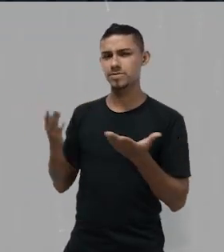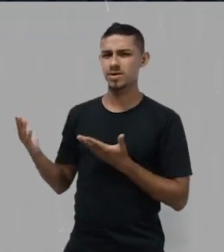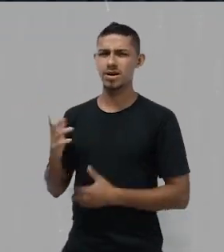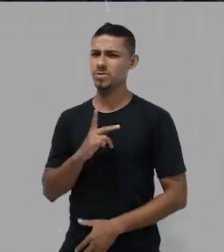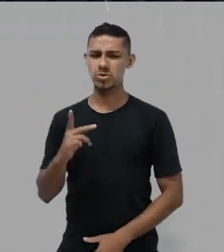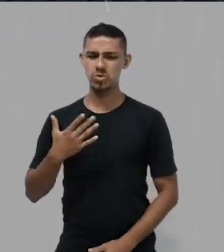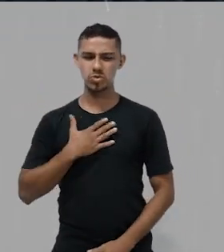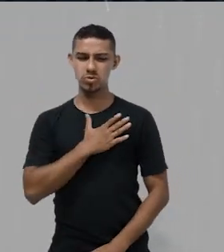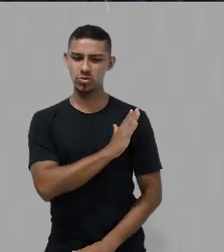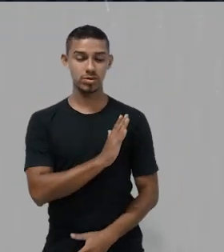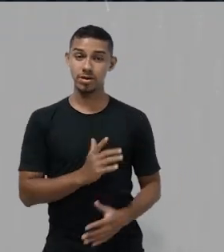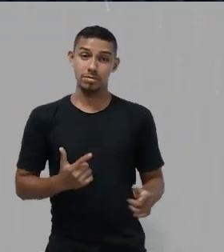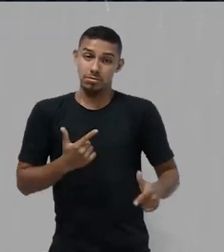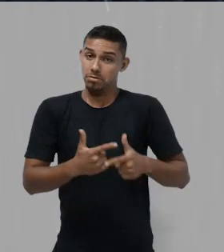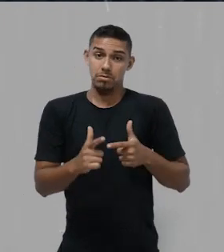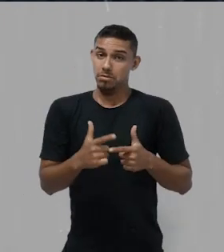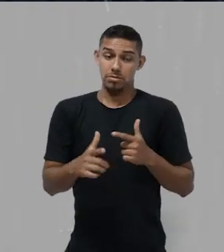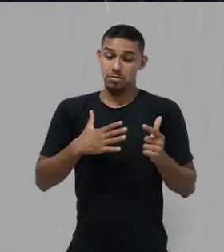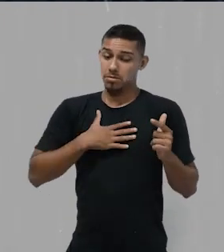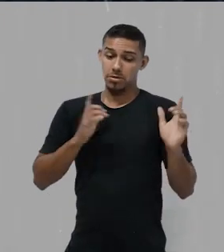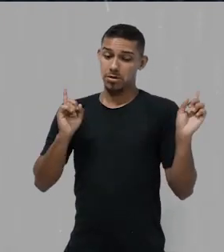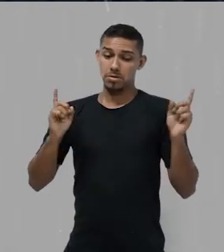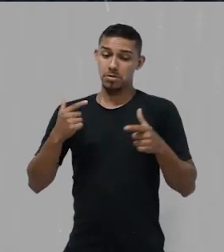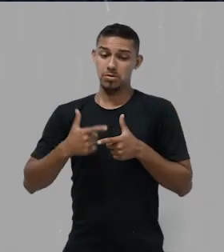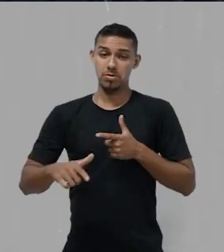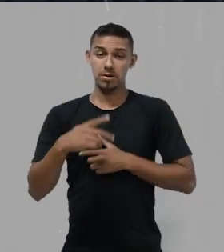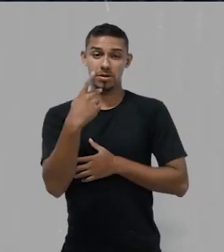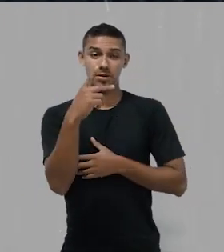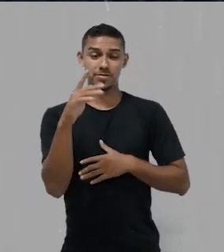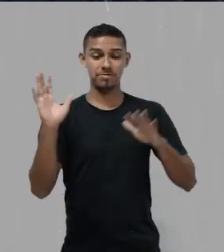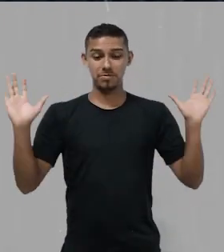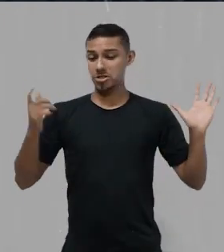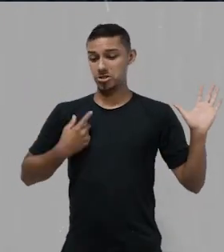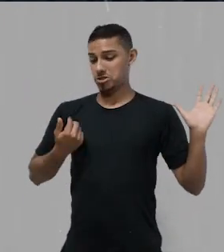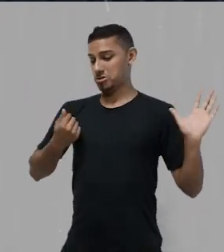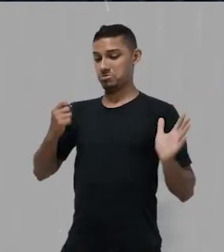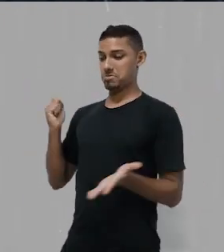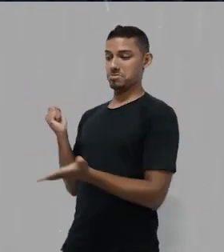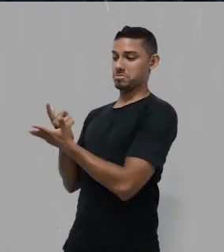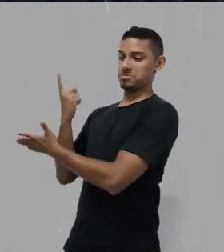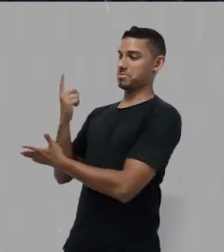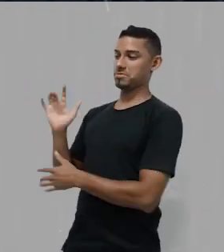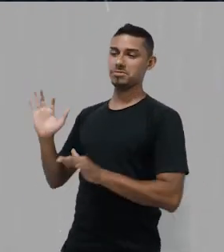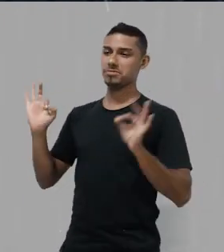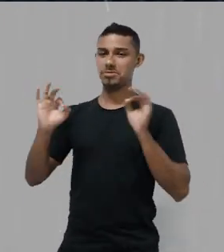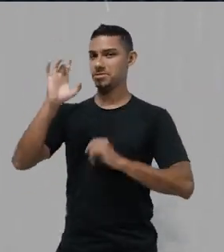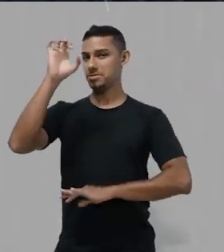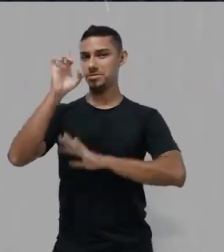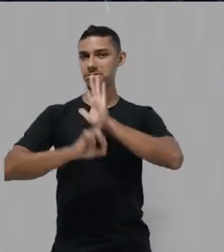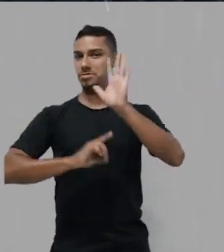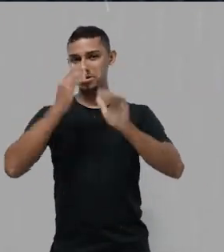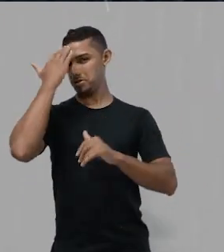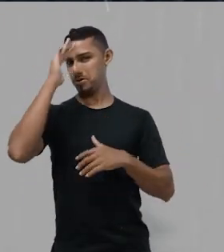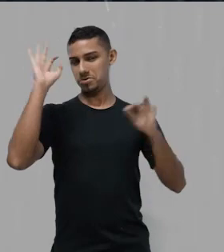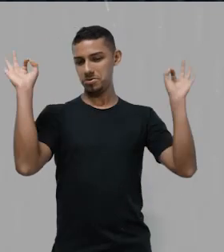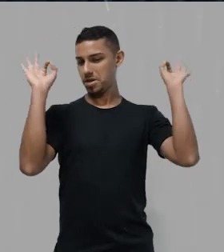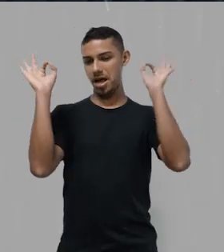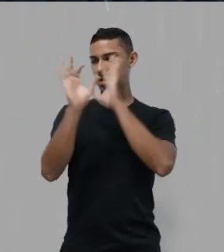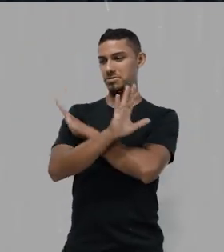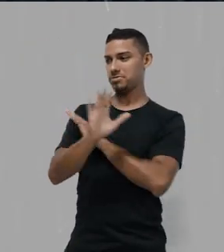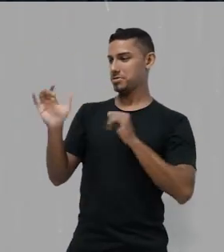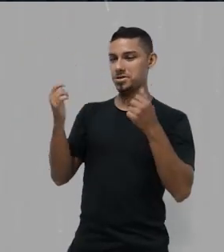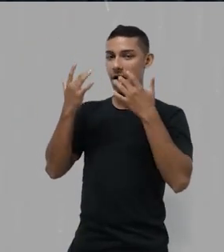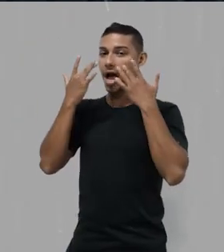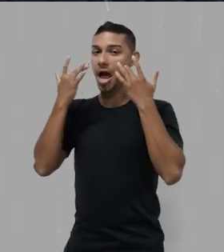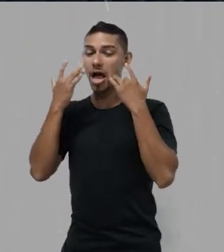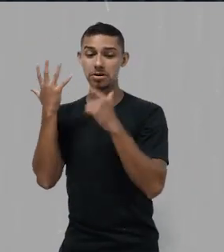eu não gostei desse quadro. Meu filho, o problema não é meu, o problema é seu, porque a gente não tem dinheiro para comprar um quadro desse e não entende direito de arte. Então, eu não sou crítico de arte,